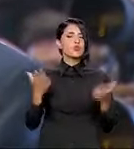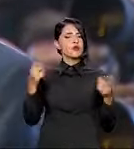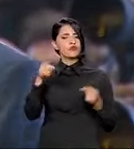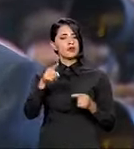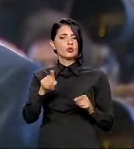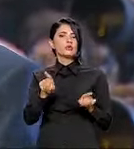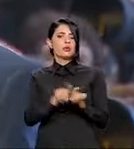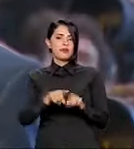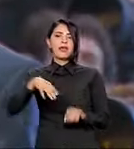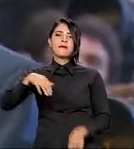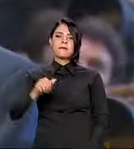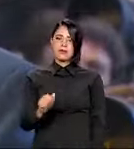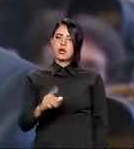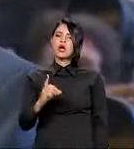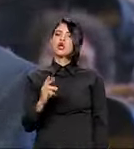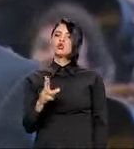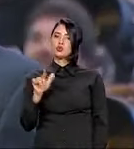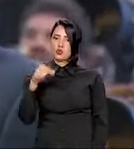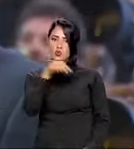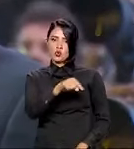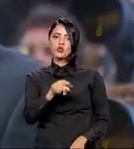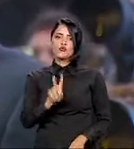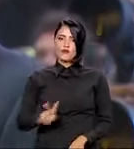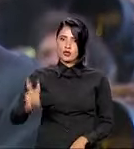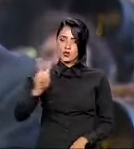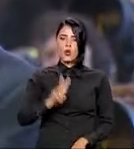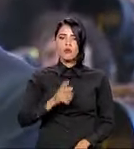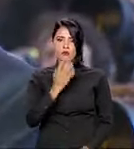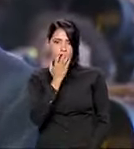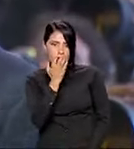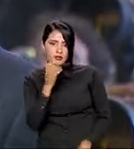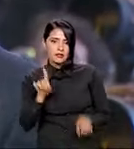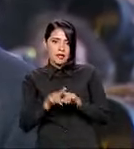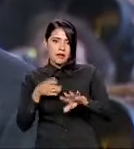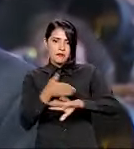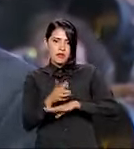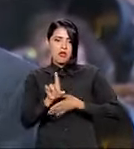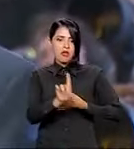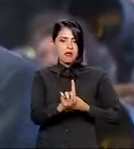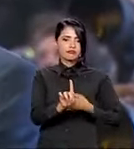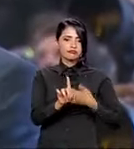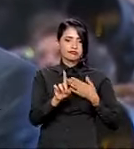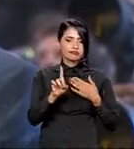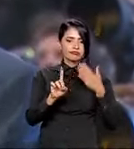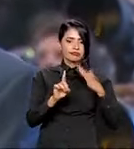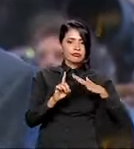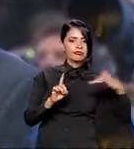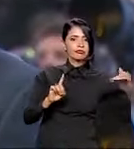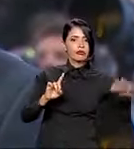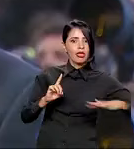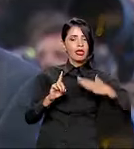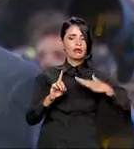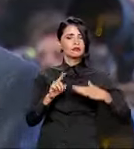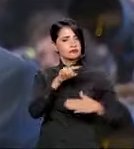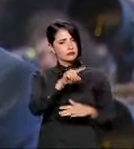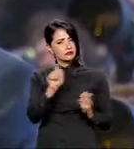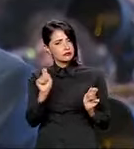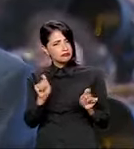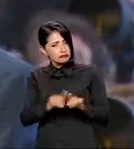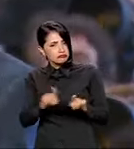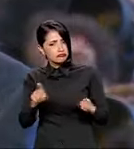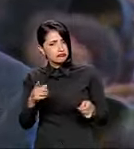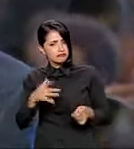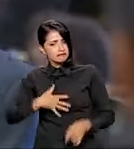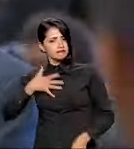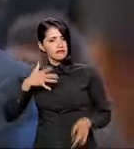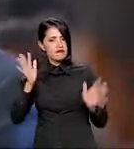Maduro aqui também, de certa maneira, ocupou parte da conversa. Ainda assim, o senhor ficou satisfeito com o que foi